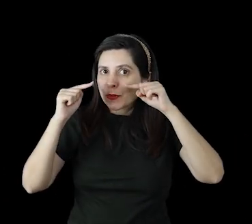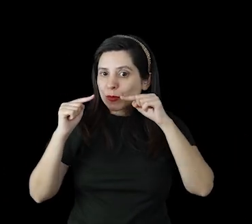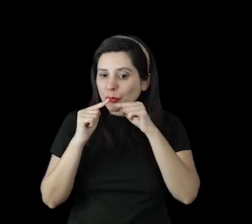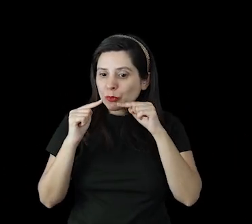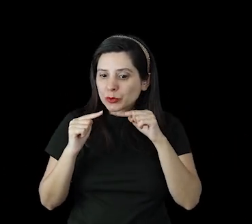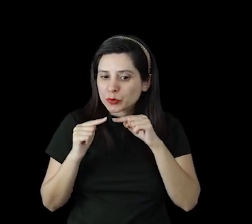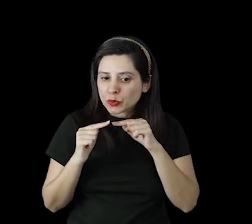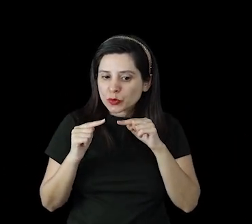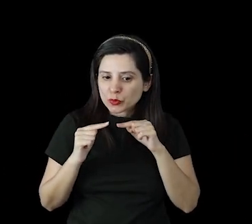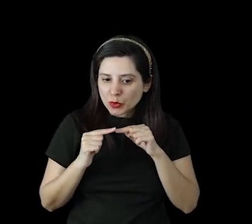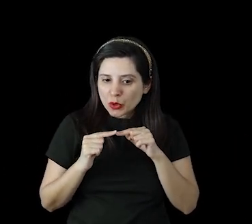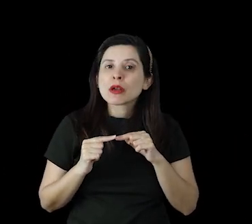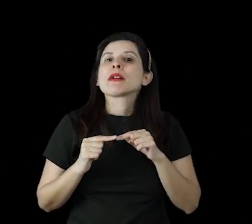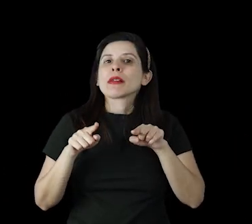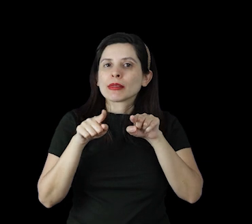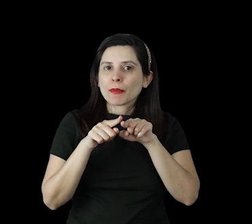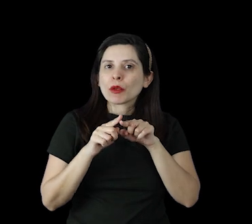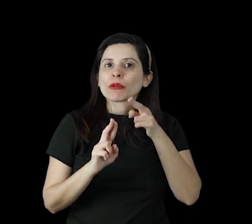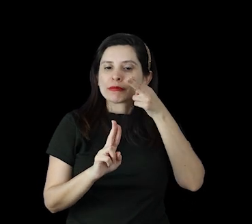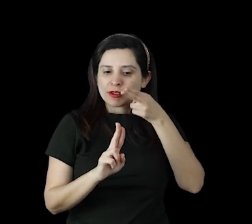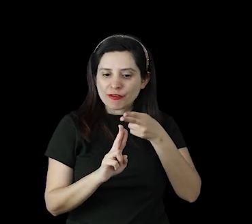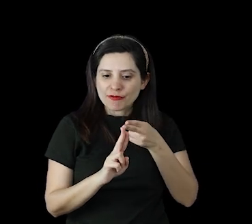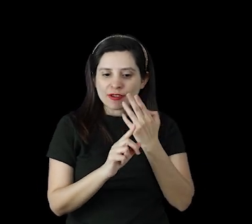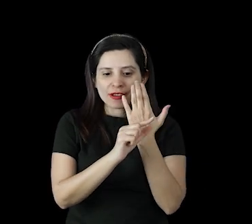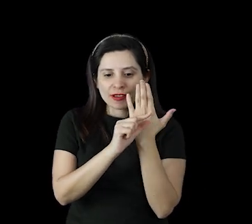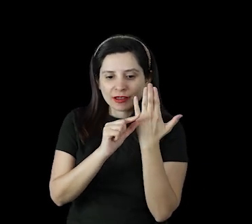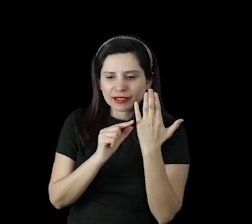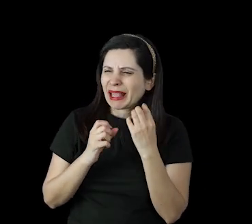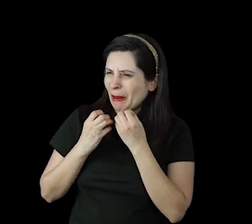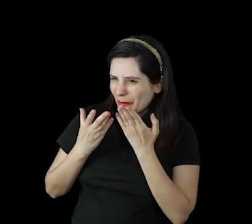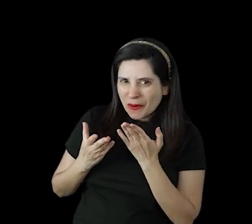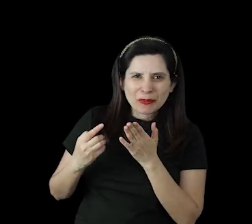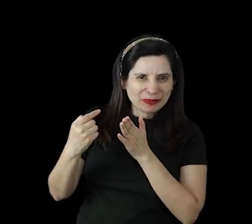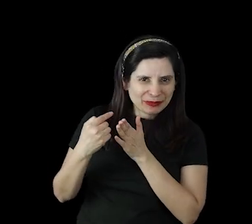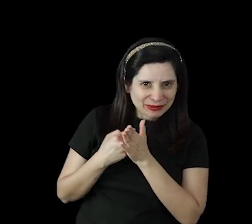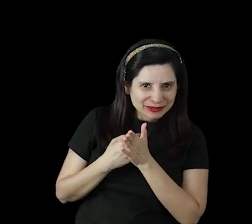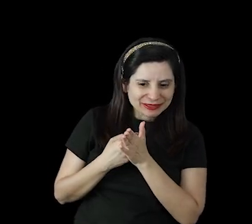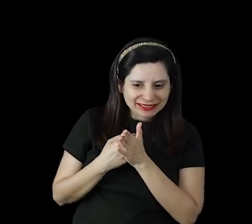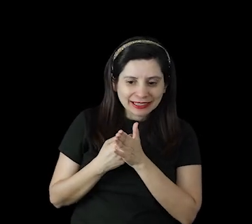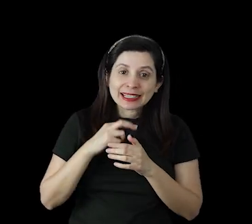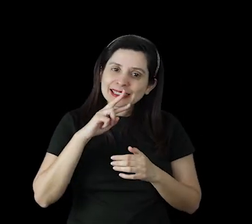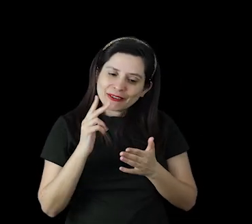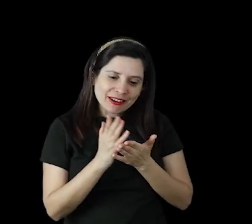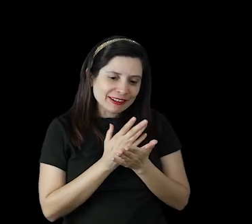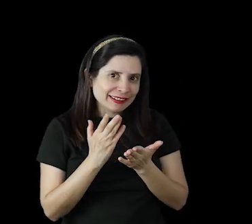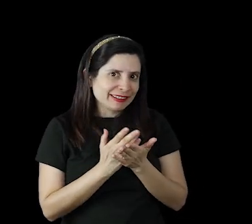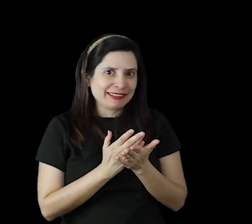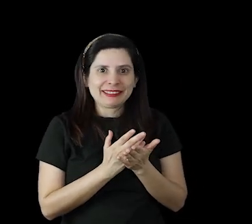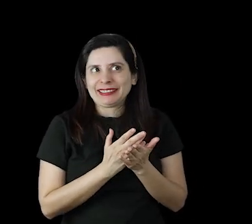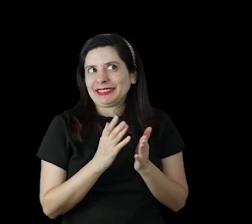né? Eu coloquei o Save the Cat, já vi que alguém perguntou aqui. Ah, é bom mesmo? Não é um dos meus livros